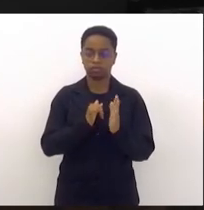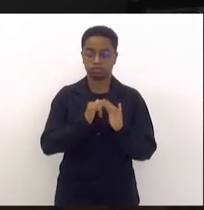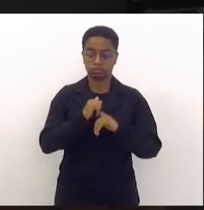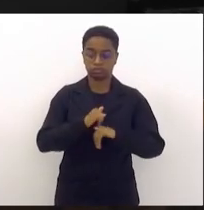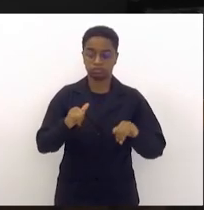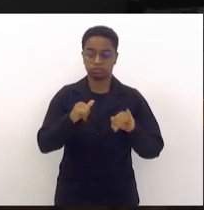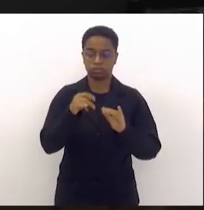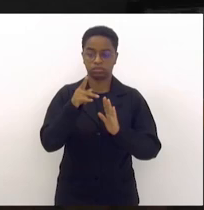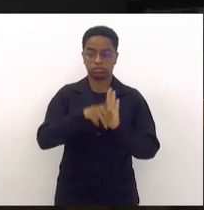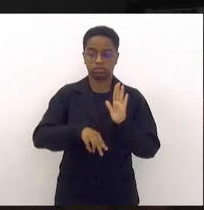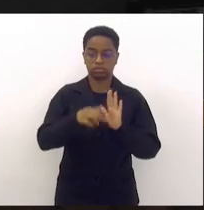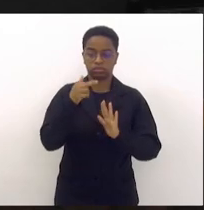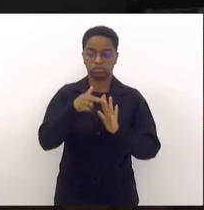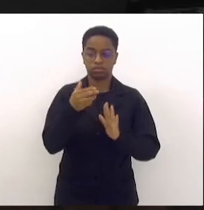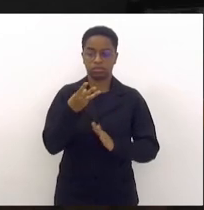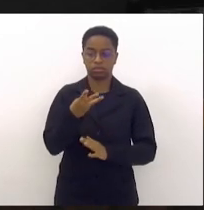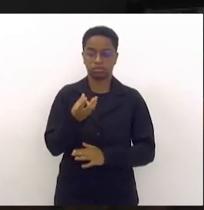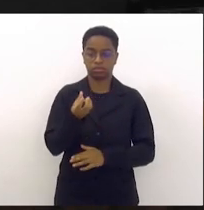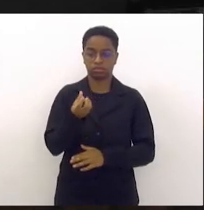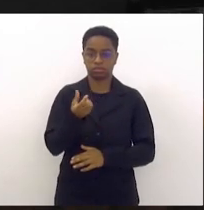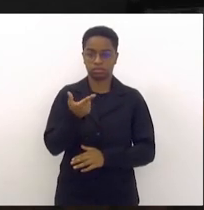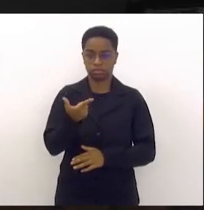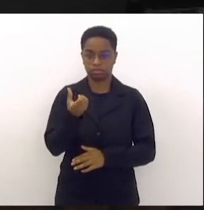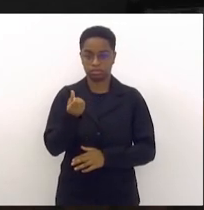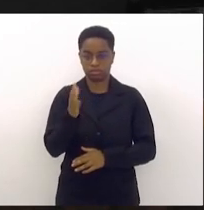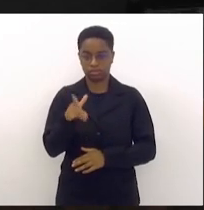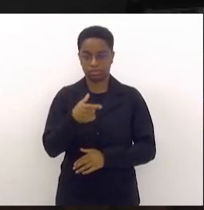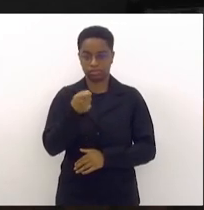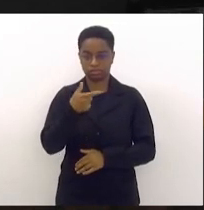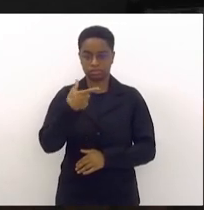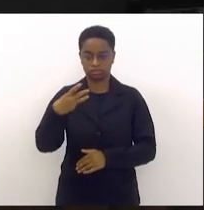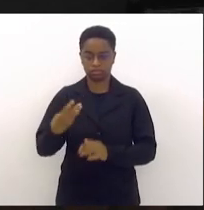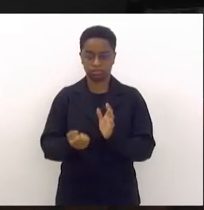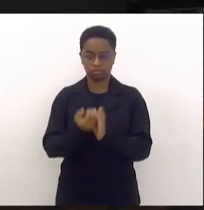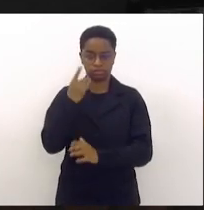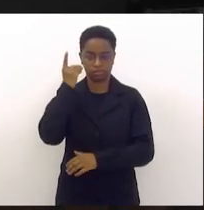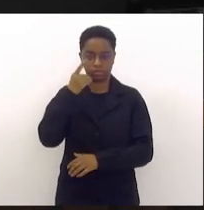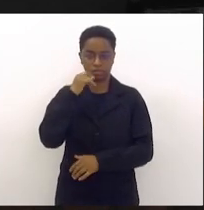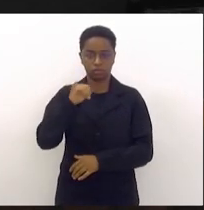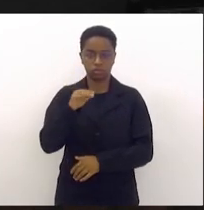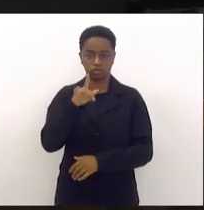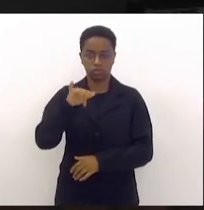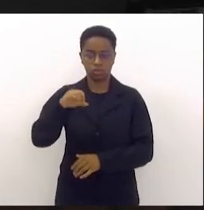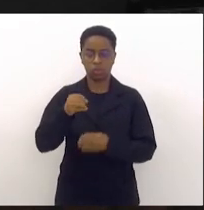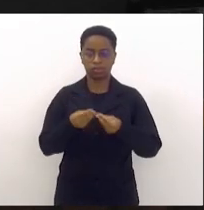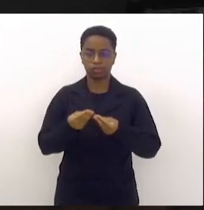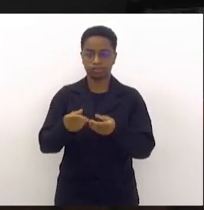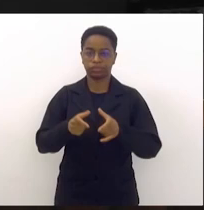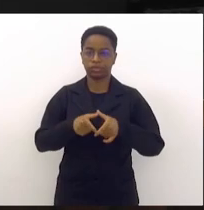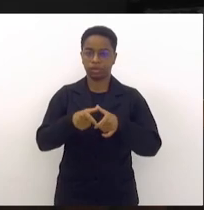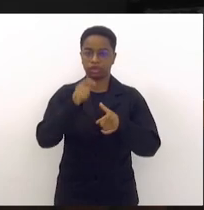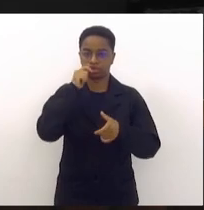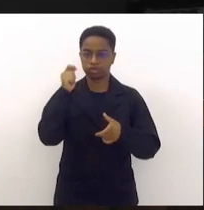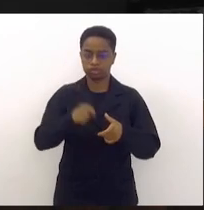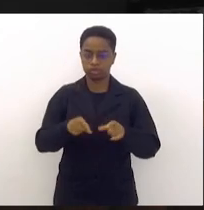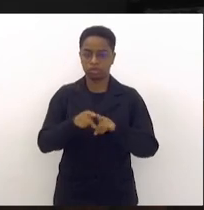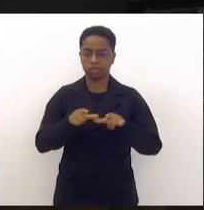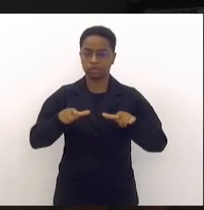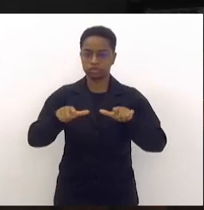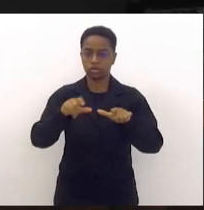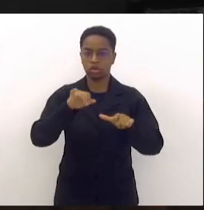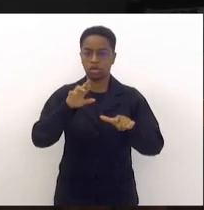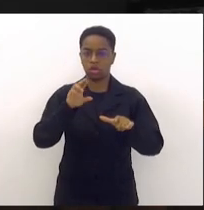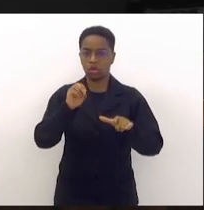resolução número 326, de 23, de autoria do deputado Júlio Rocha, que concede a medalha Tiradentes, respectivo diploma, a